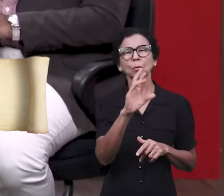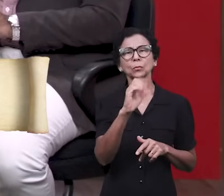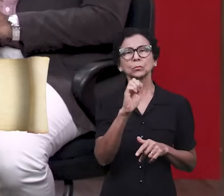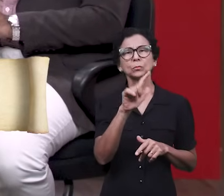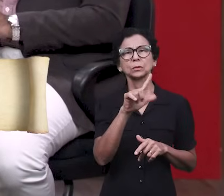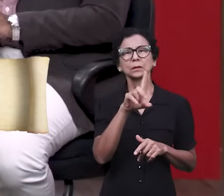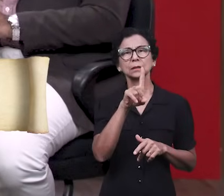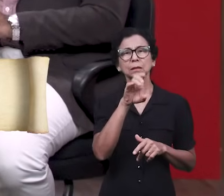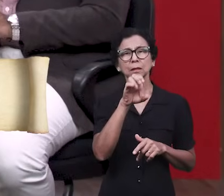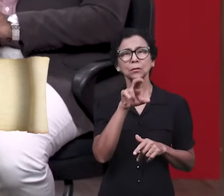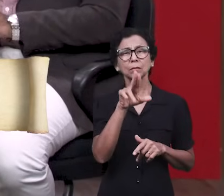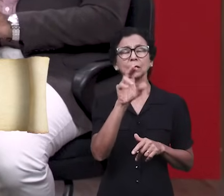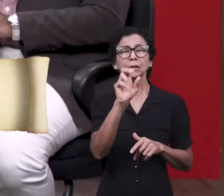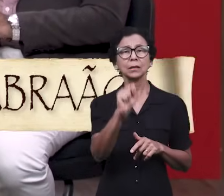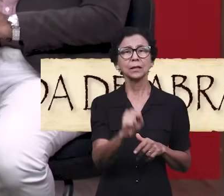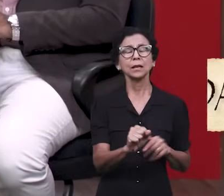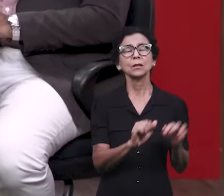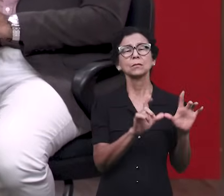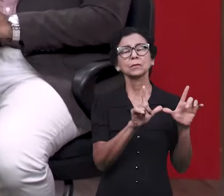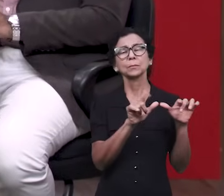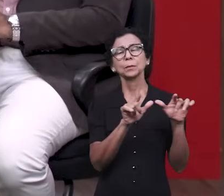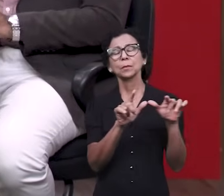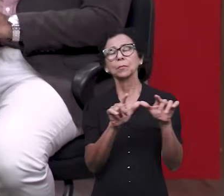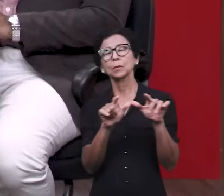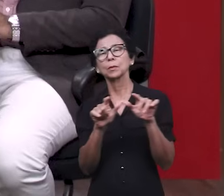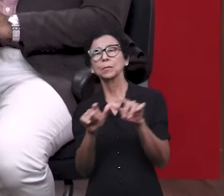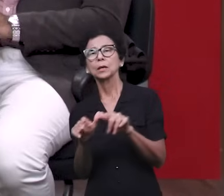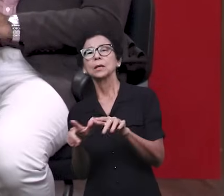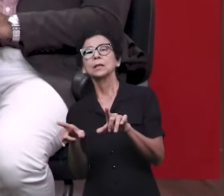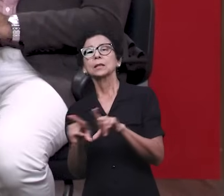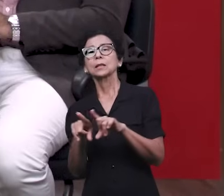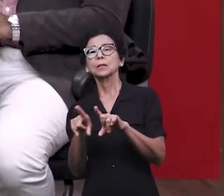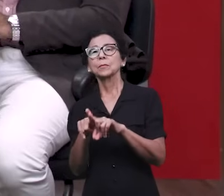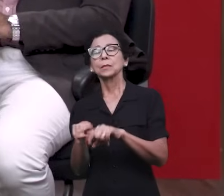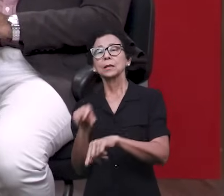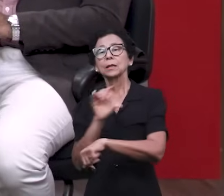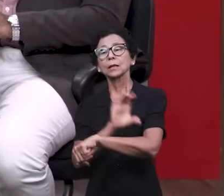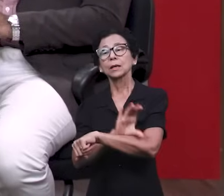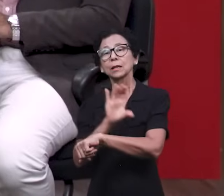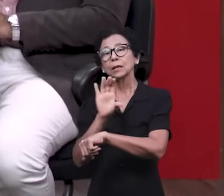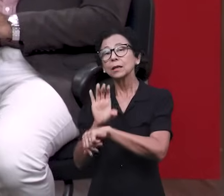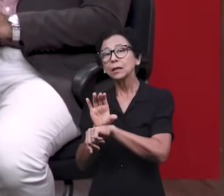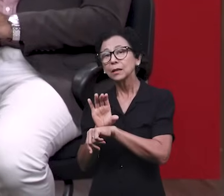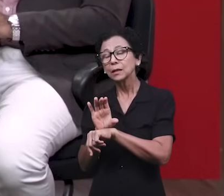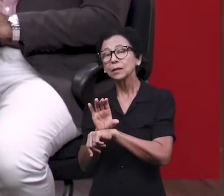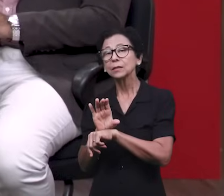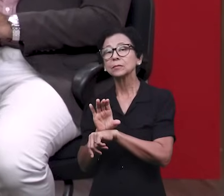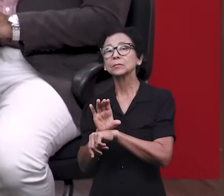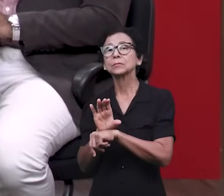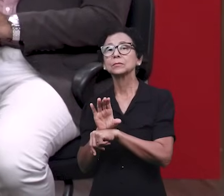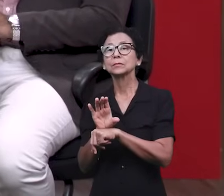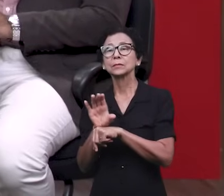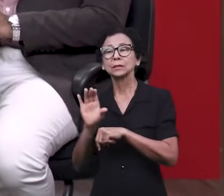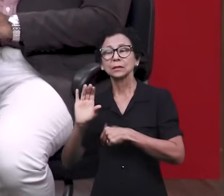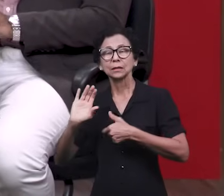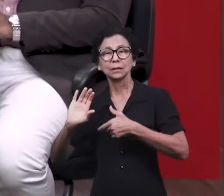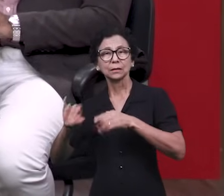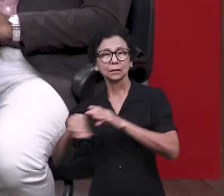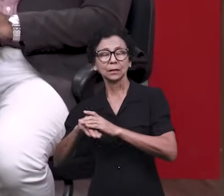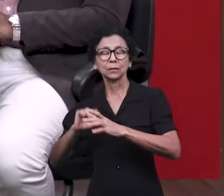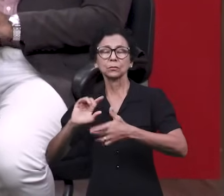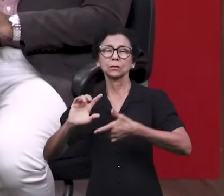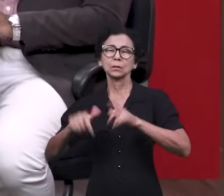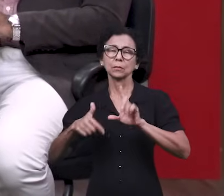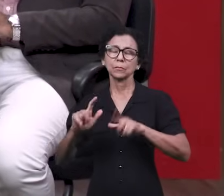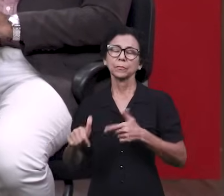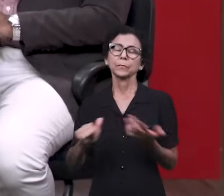de Canaã, atual Israel, e ele edificou alguns altares em cidades diferentes, né?